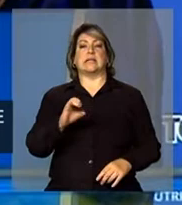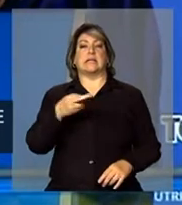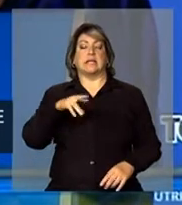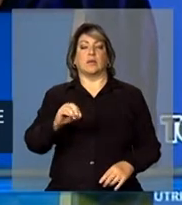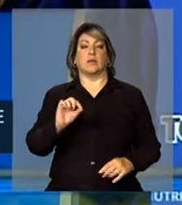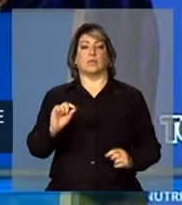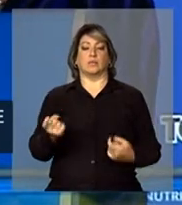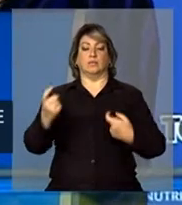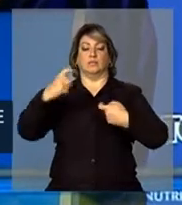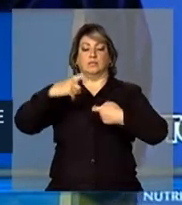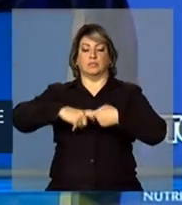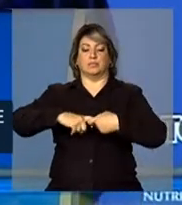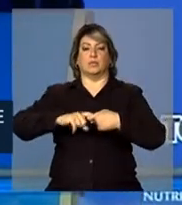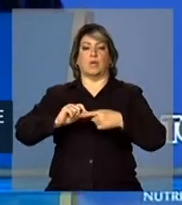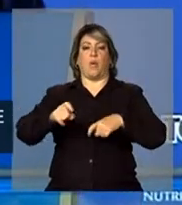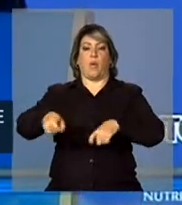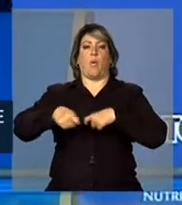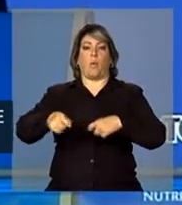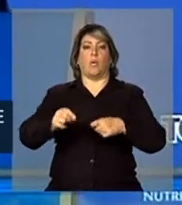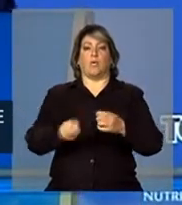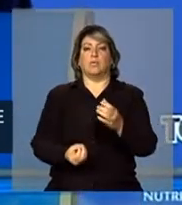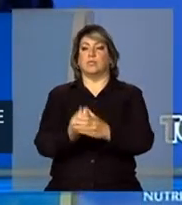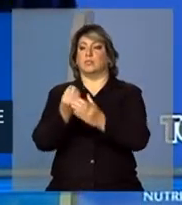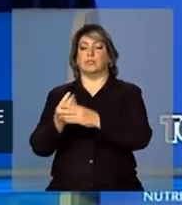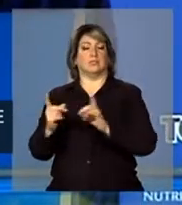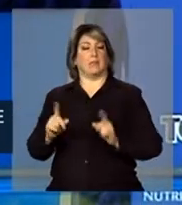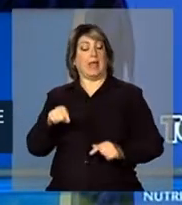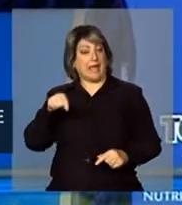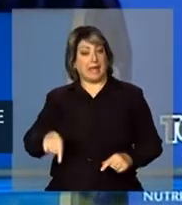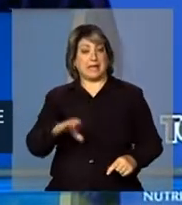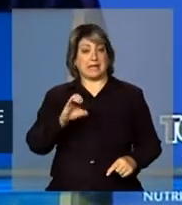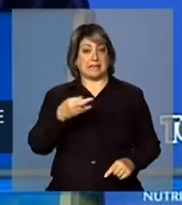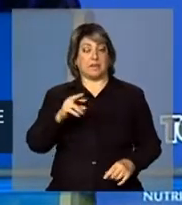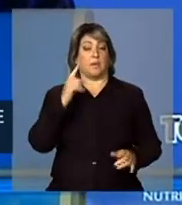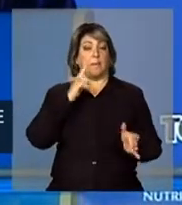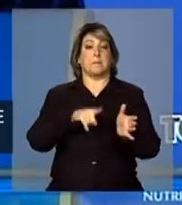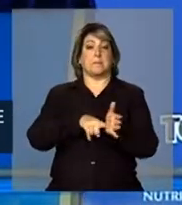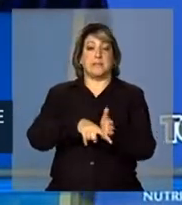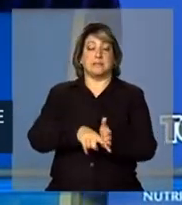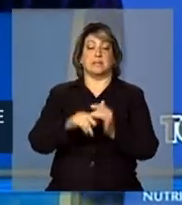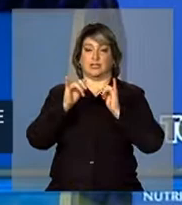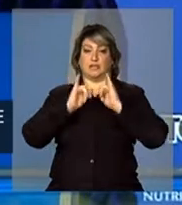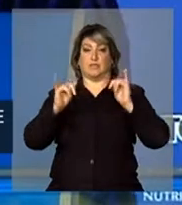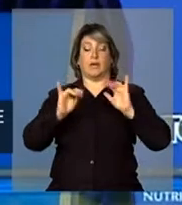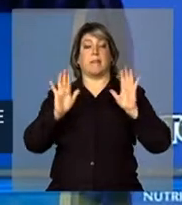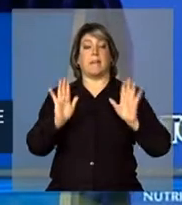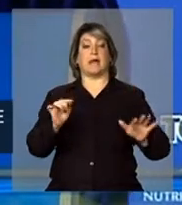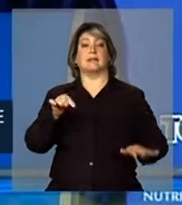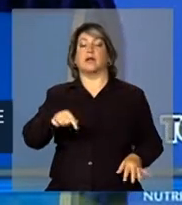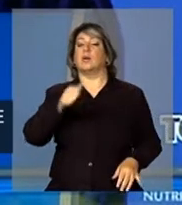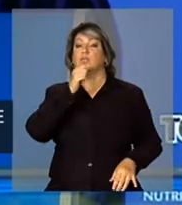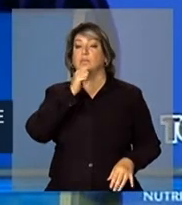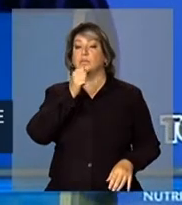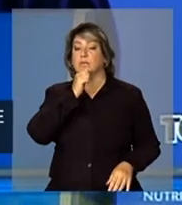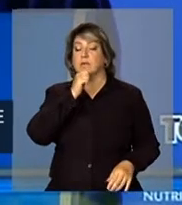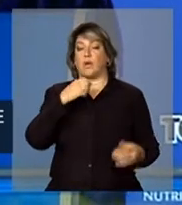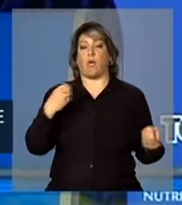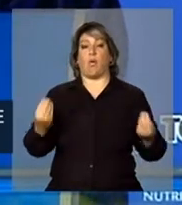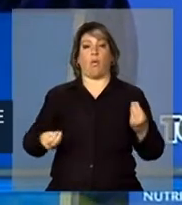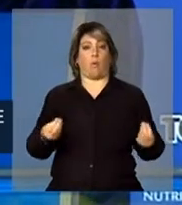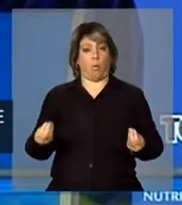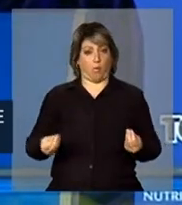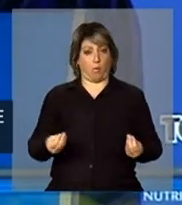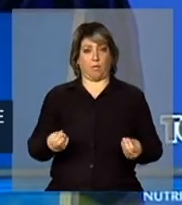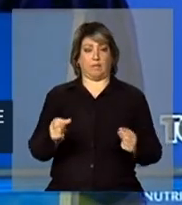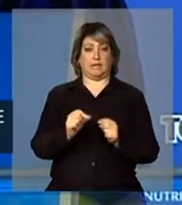de pesquisa, ela é um centro de políticas de pesquisa, ela divulga, mas ela não tem uma estrutura